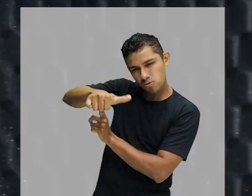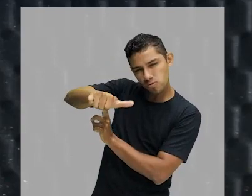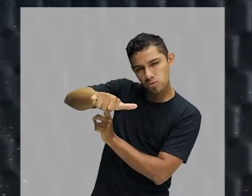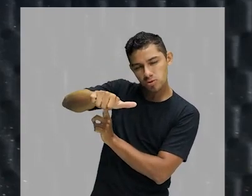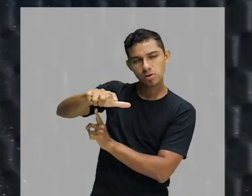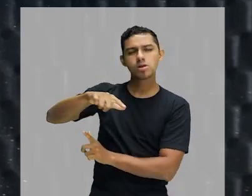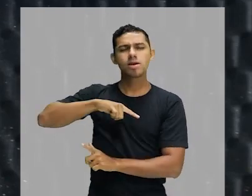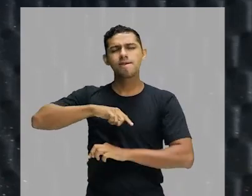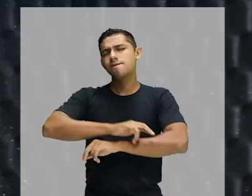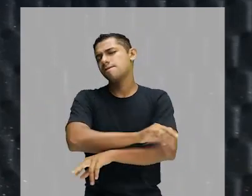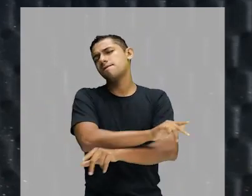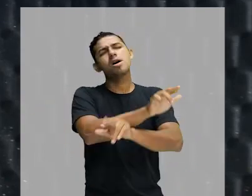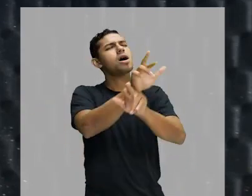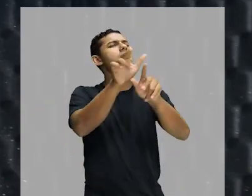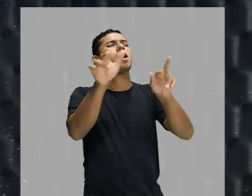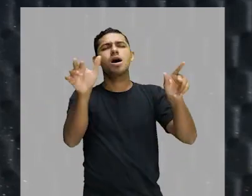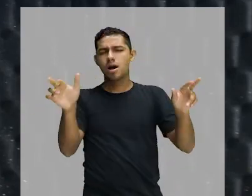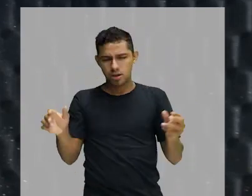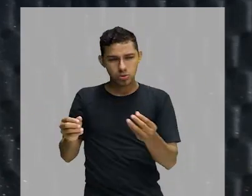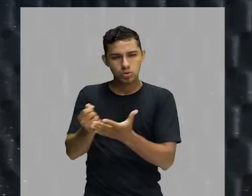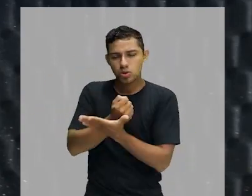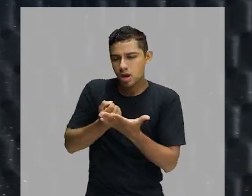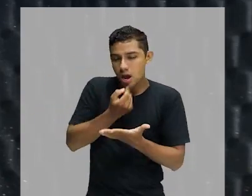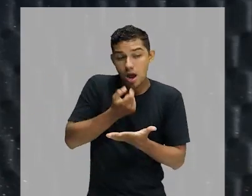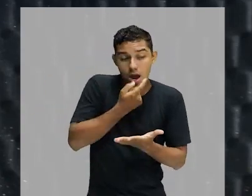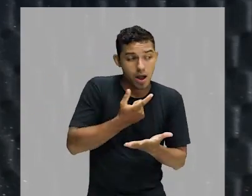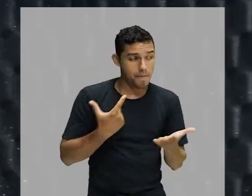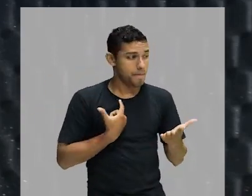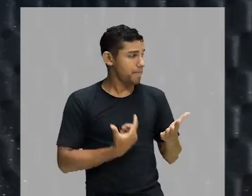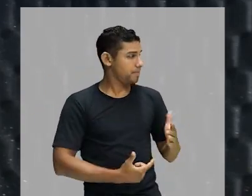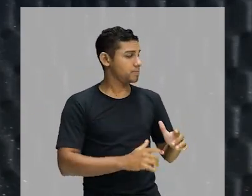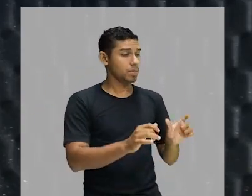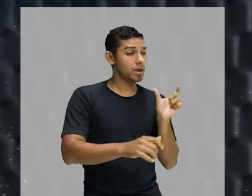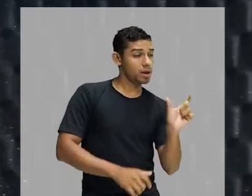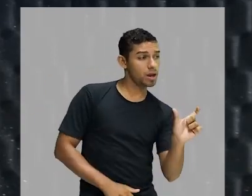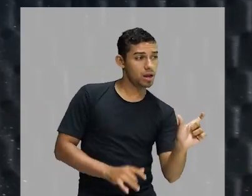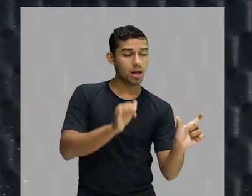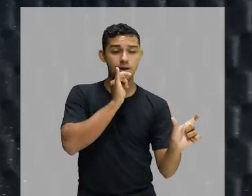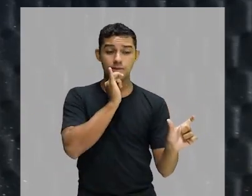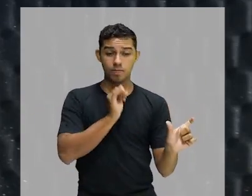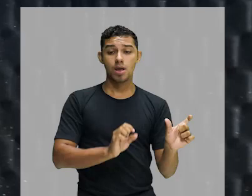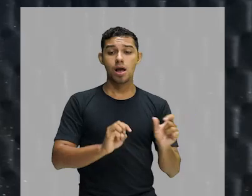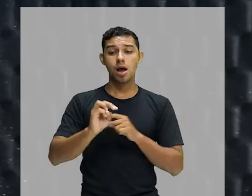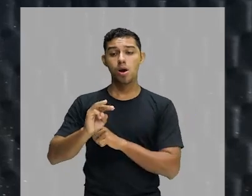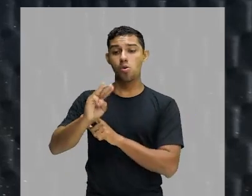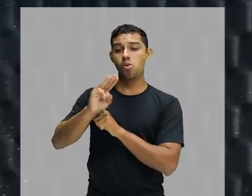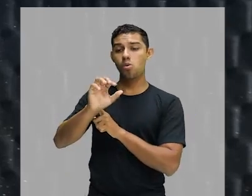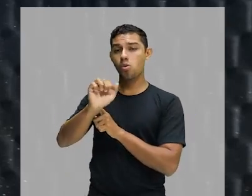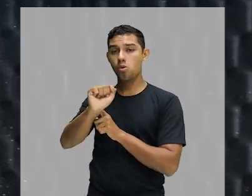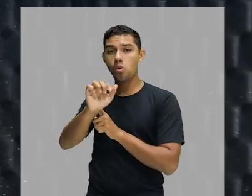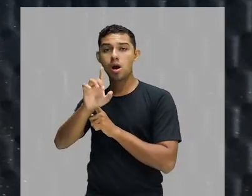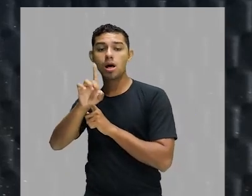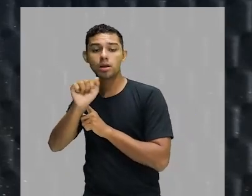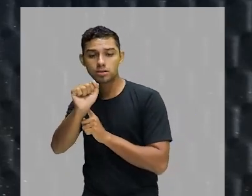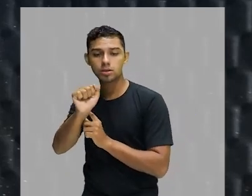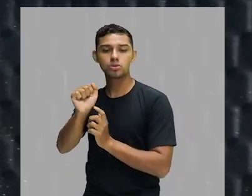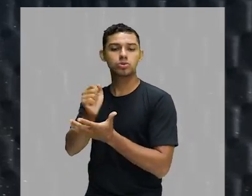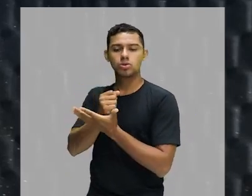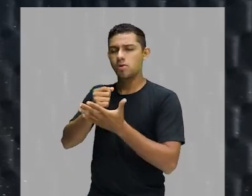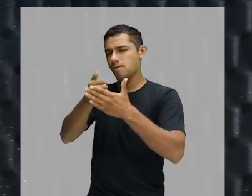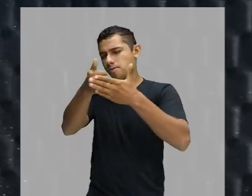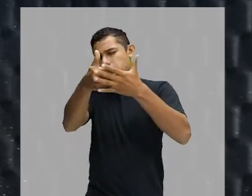Existem várias substâncias. Se vocês acessarem lá a página da UADA, tem uma lista gigantesca das substâncias que